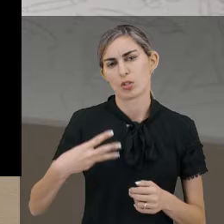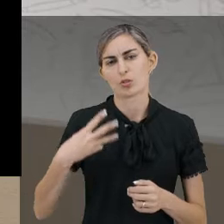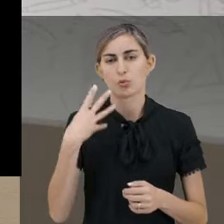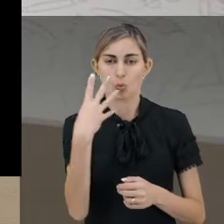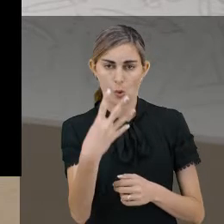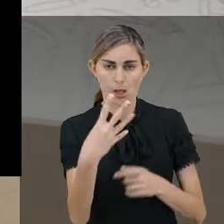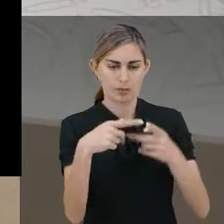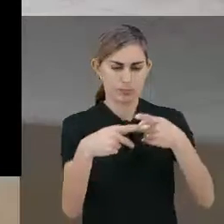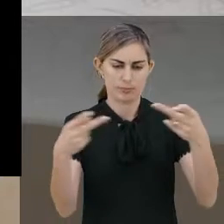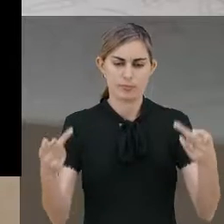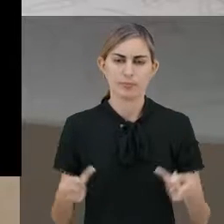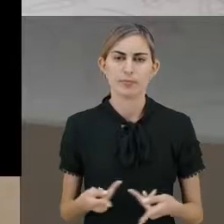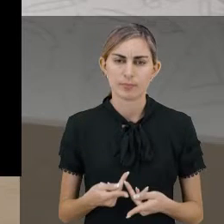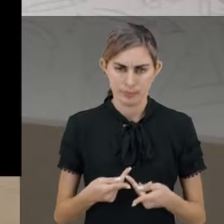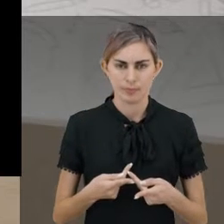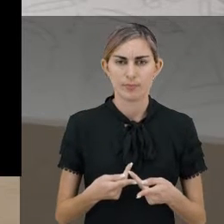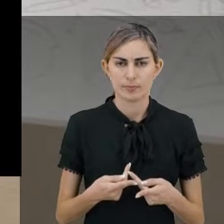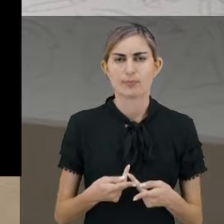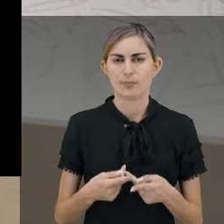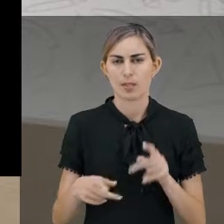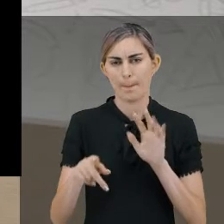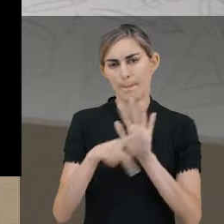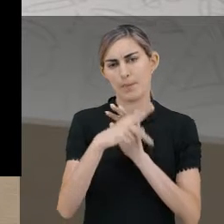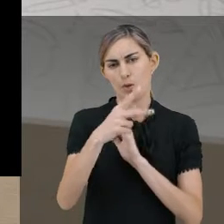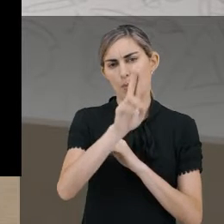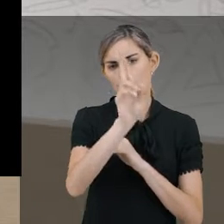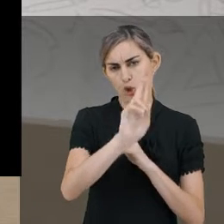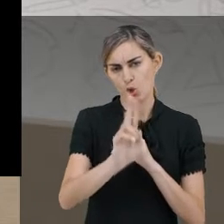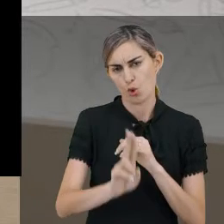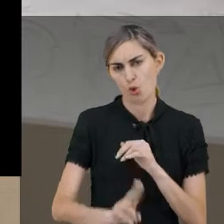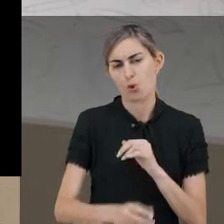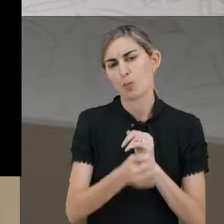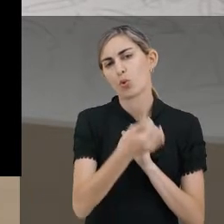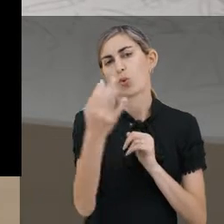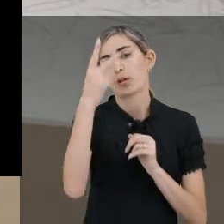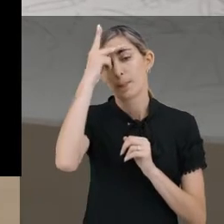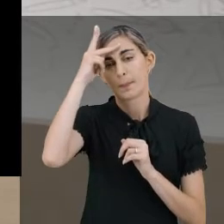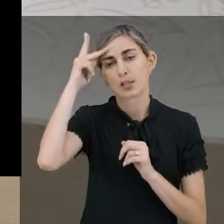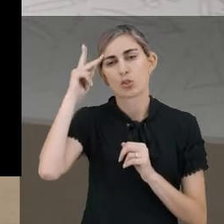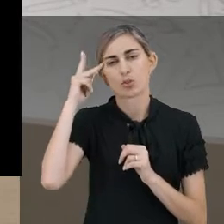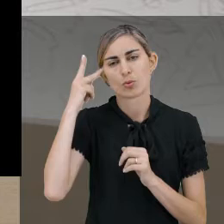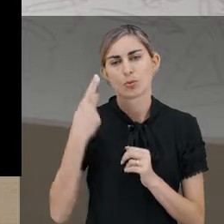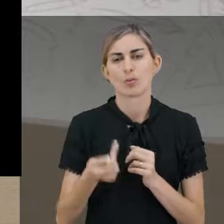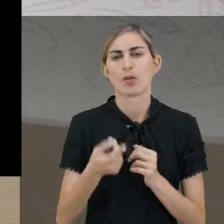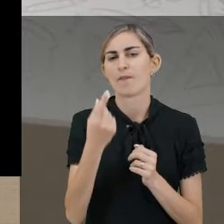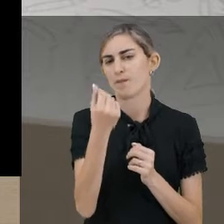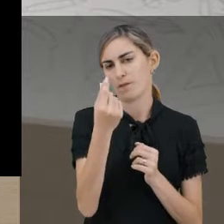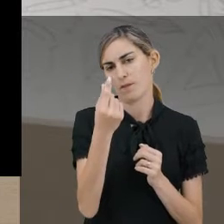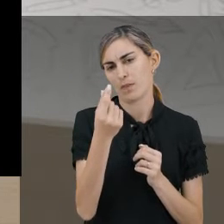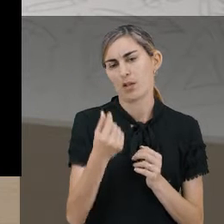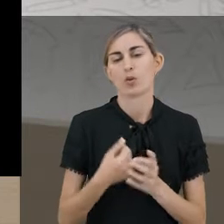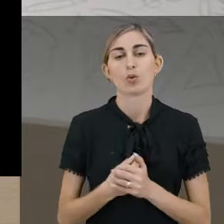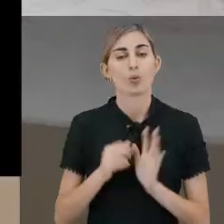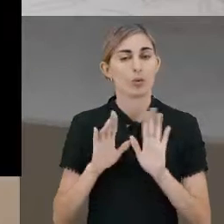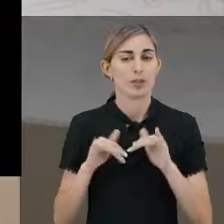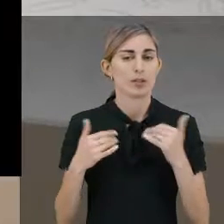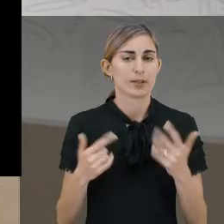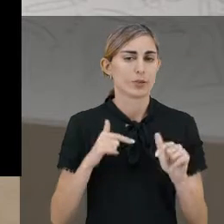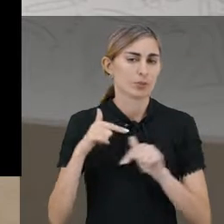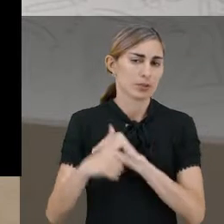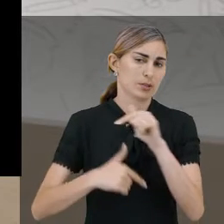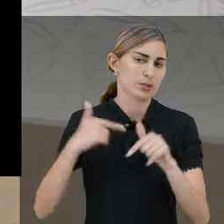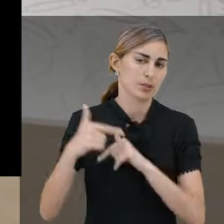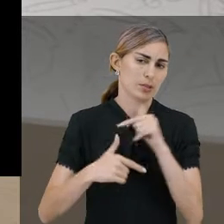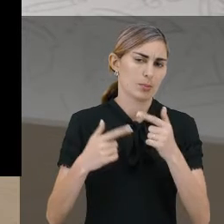2, 3, 4 pratos com seus respectivos nomes, quantidade de pessoas servidas e o preço. Então,